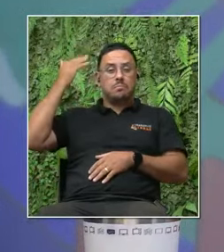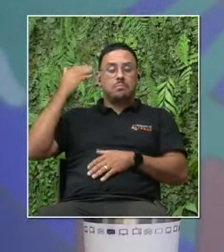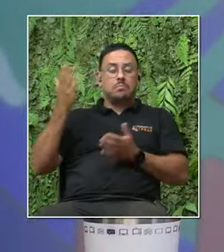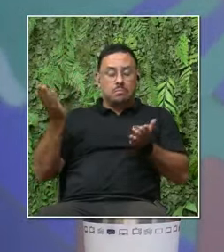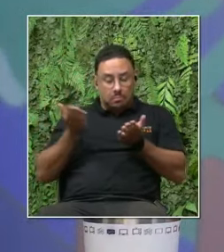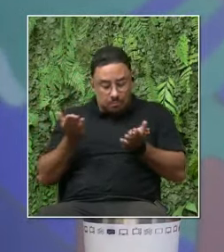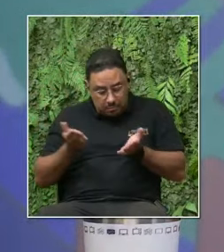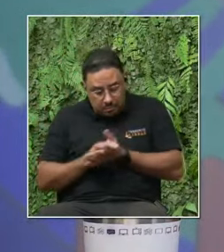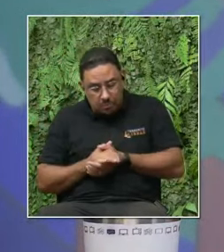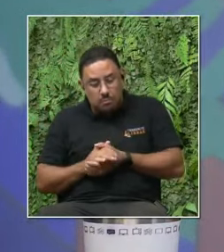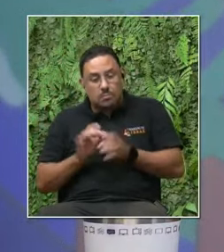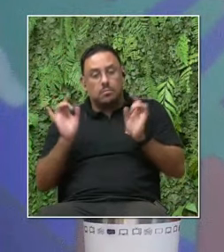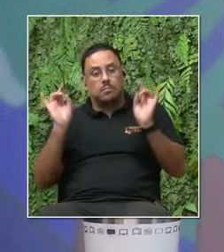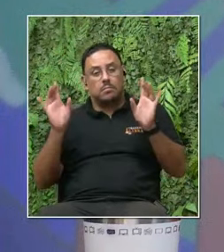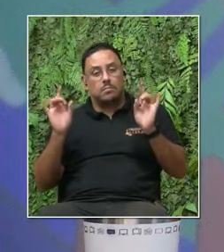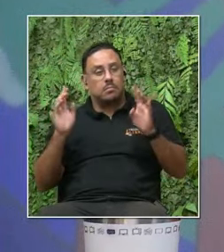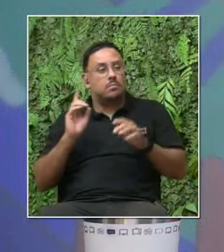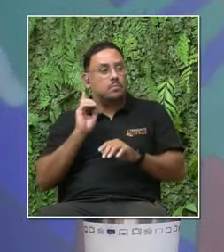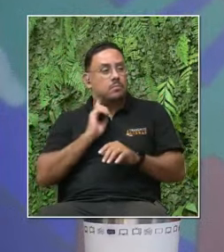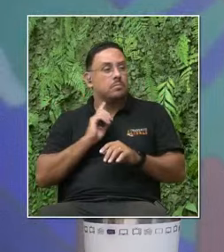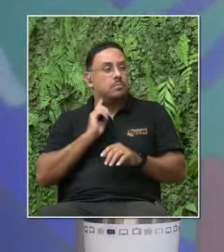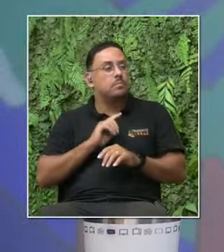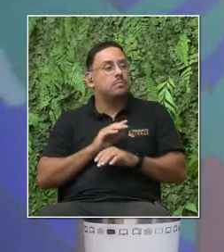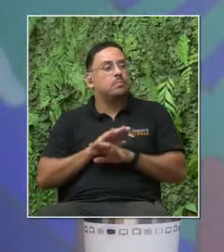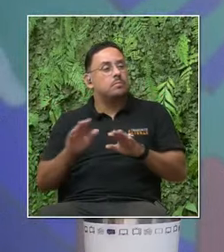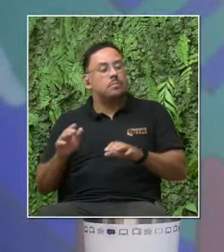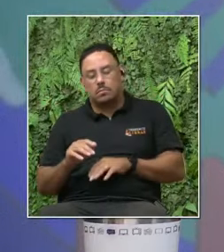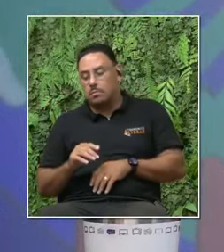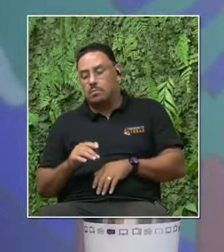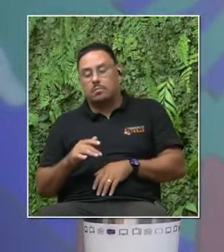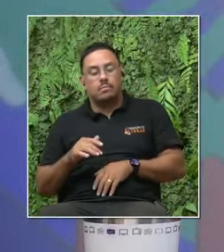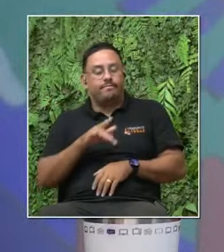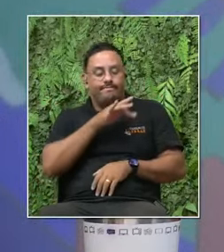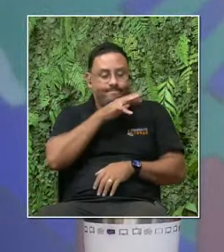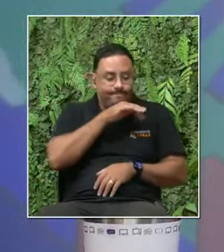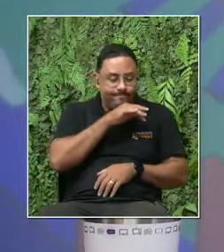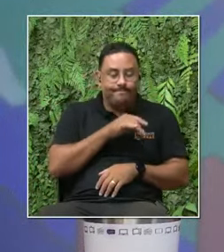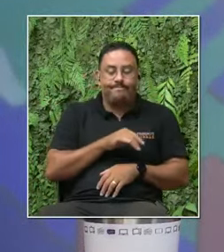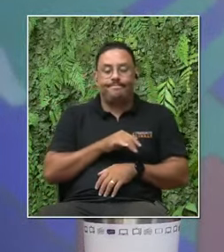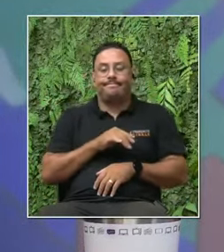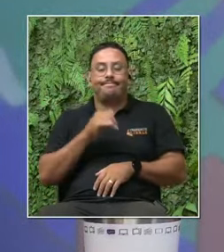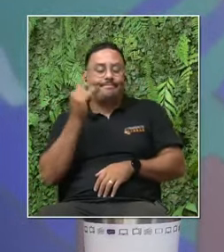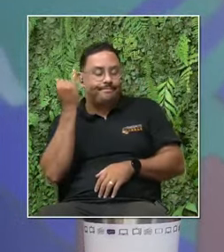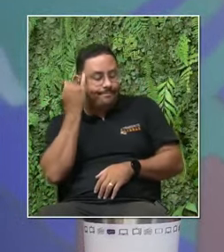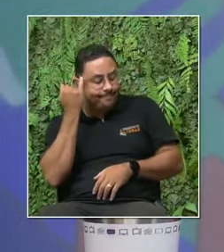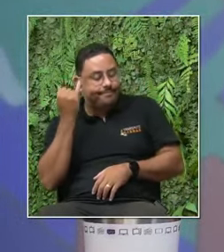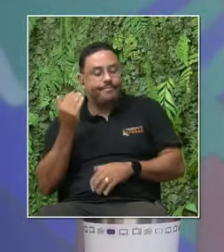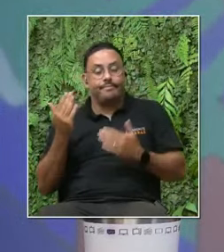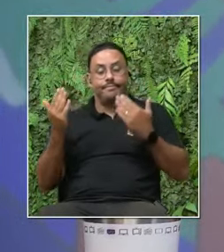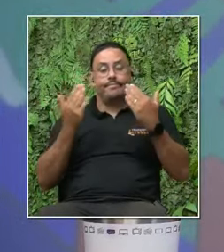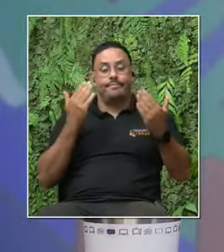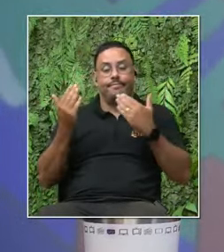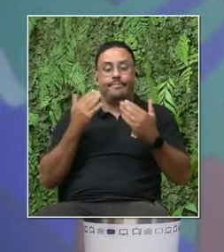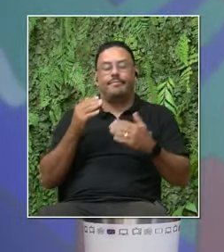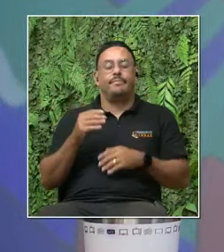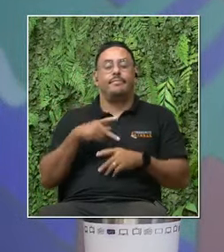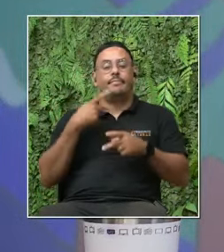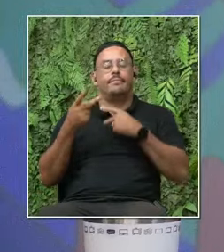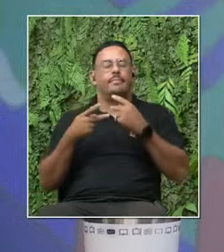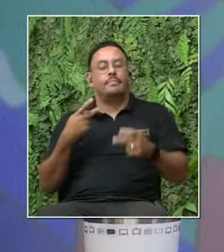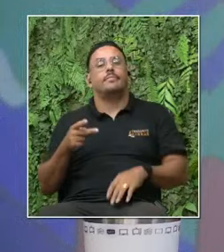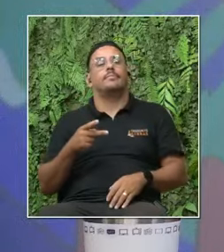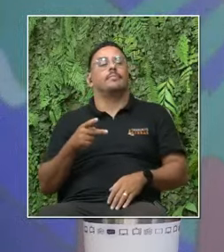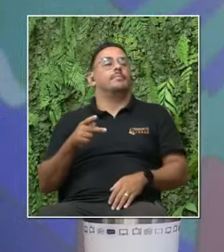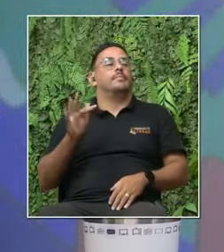especialmente aqui em Minas tava de dar dó tava de dar preguiça comparando com aquelas entrevistas bosta do Felipão